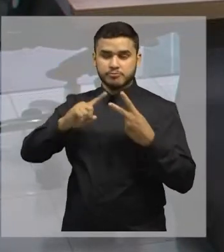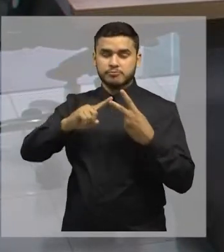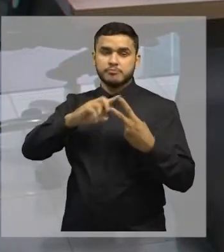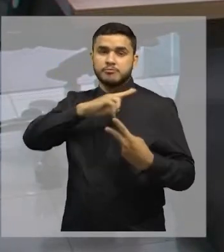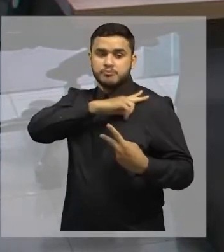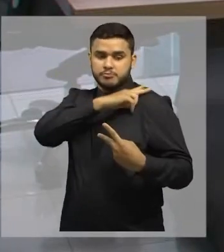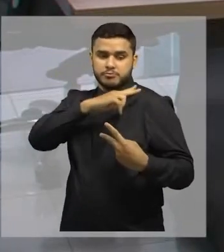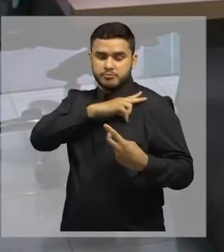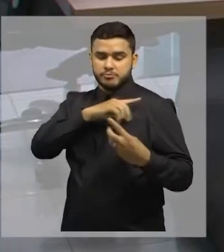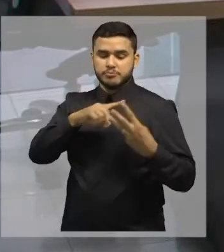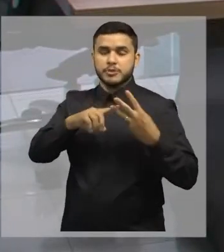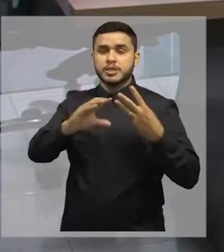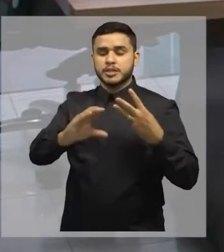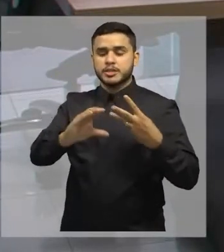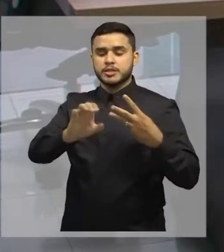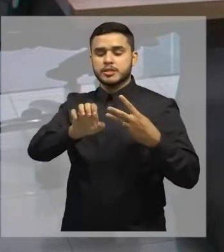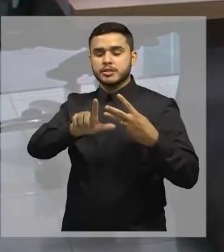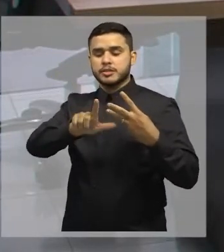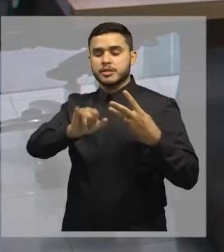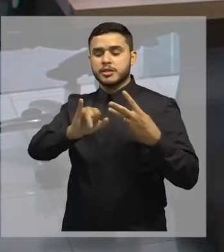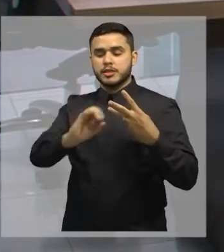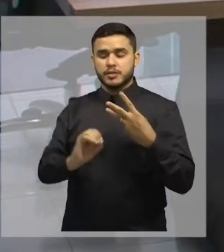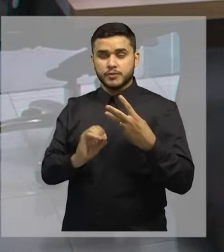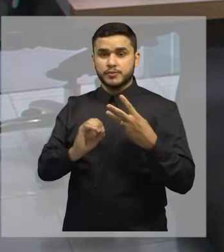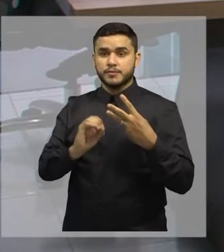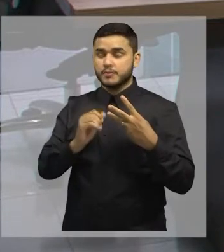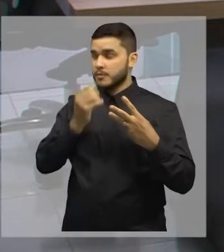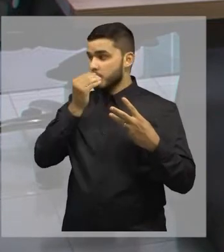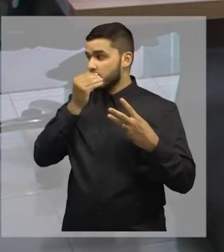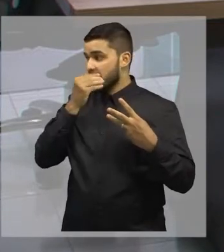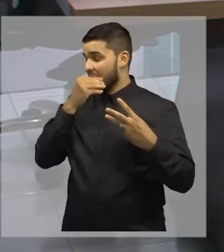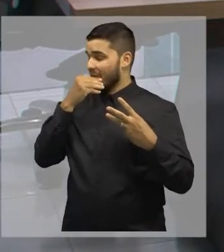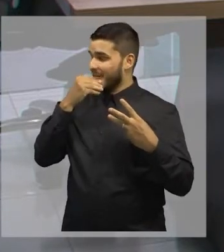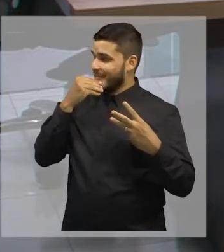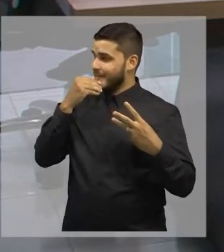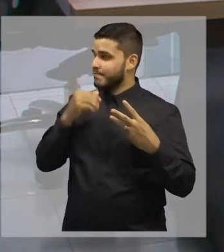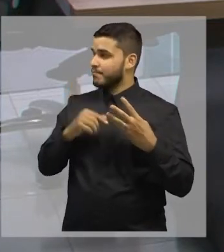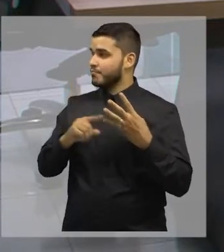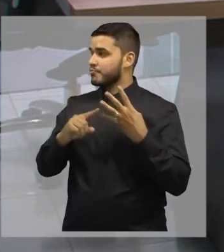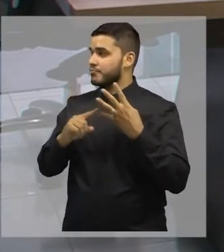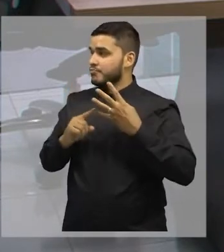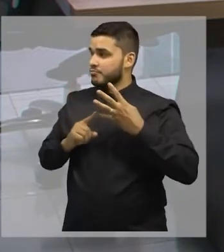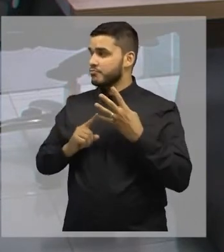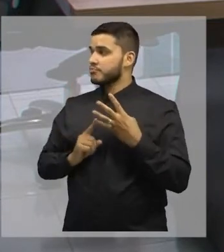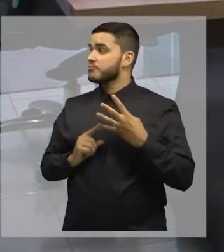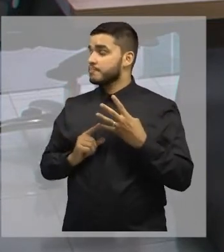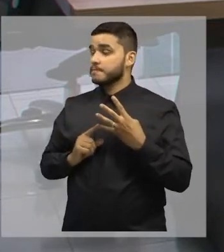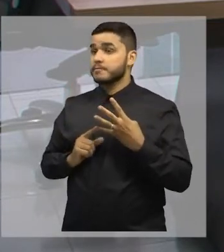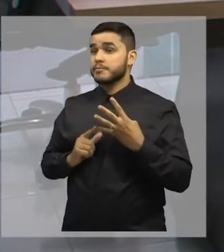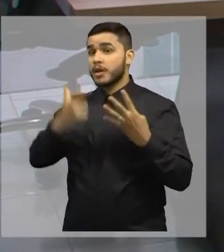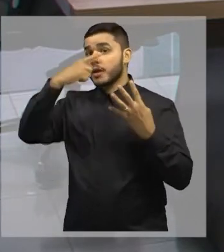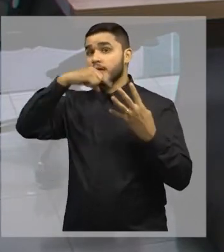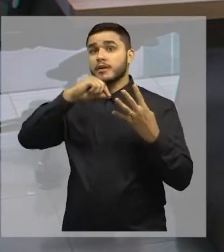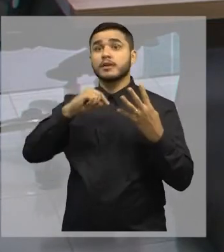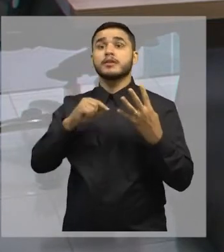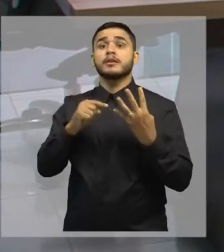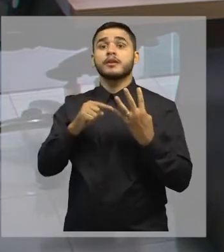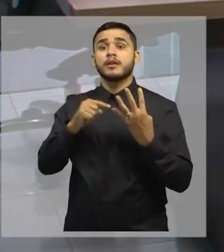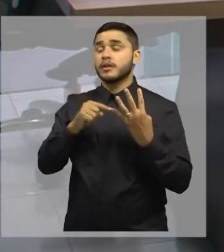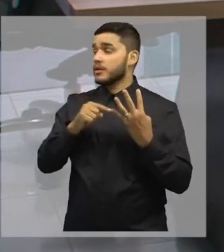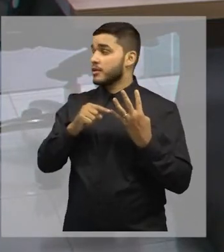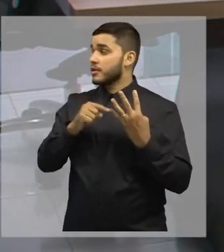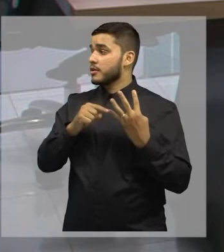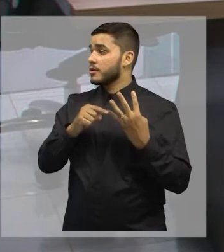mais expressão? Pelo lado do governo, você tem, digamos assim, os ensaios que foram